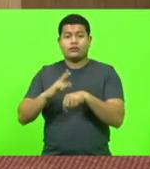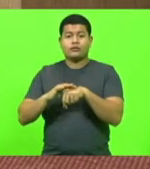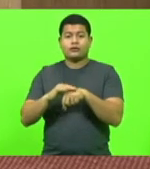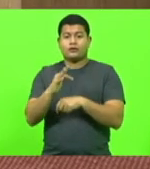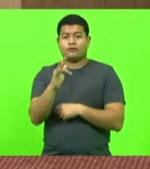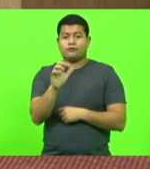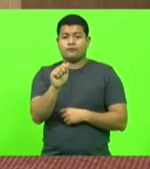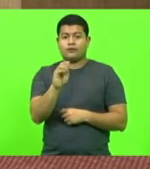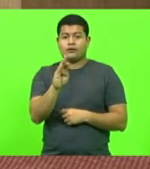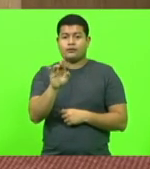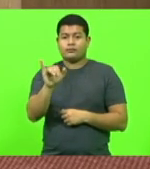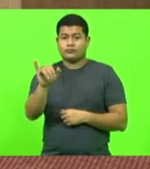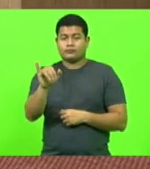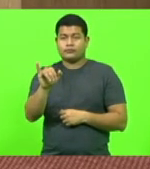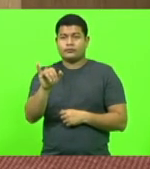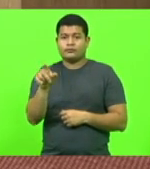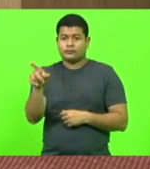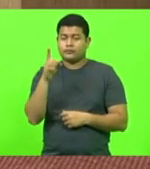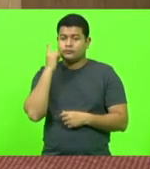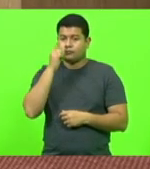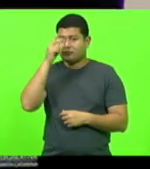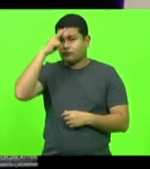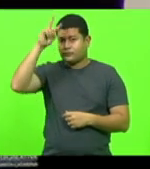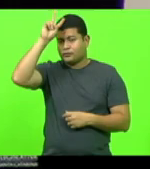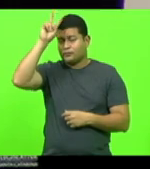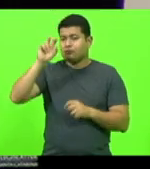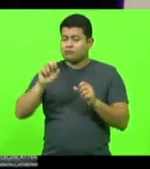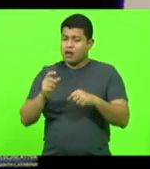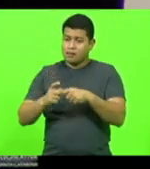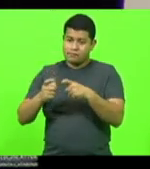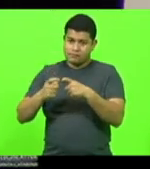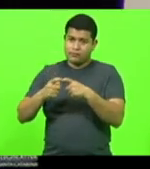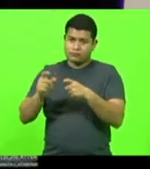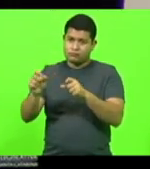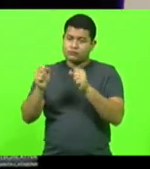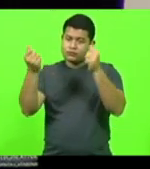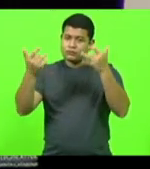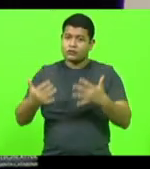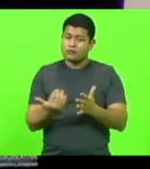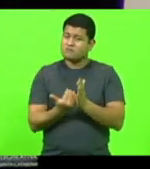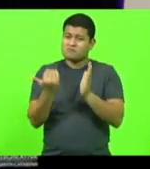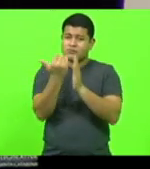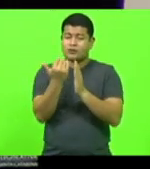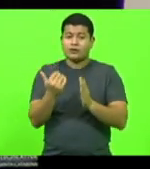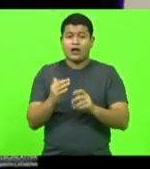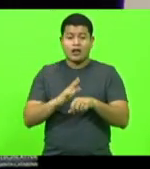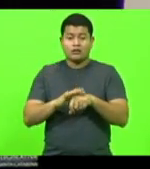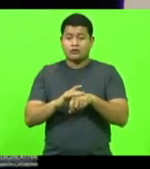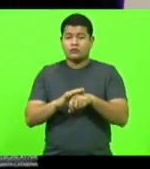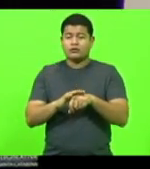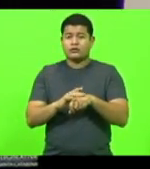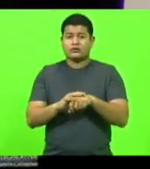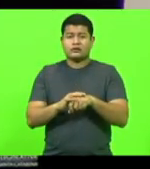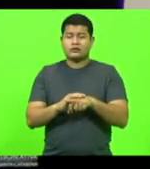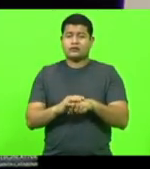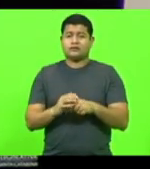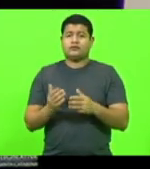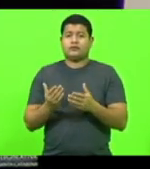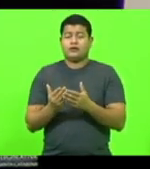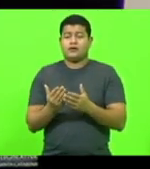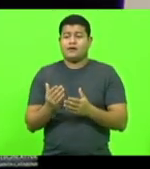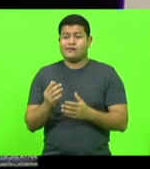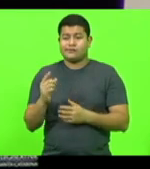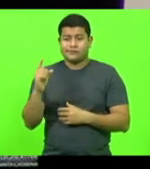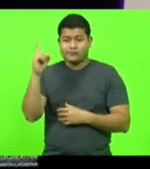deputado Vicente, que é médico, pode até explicar melhor, é uma doença rara que vem acometendo